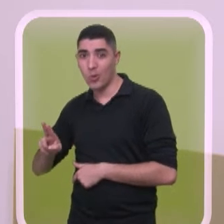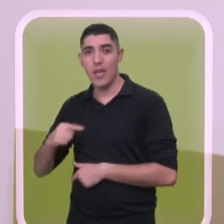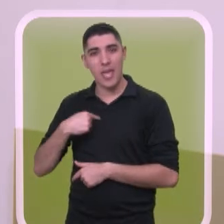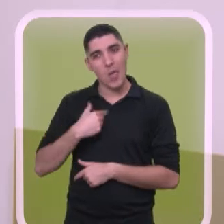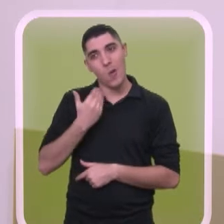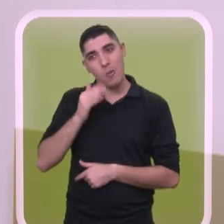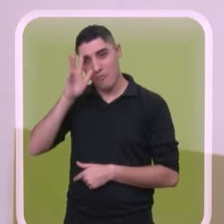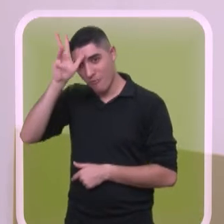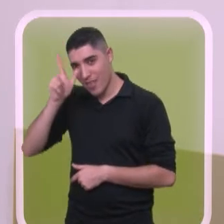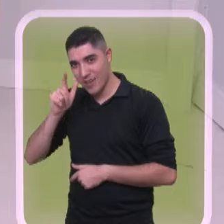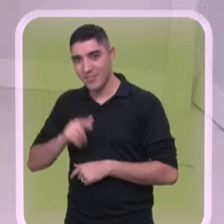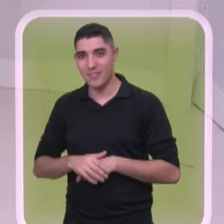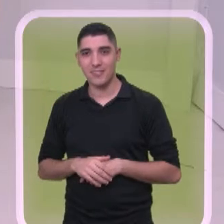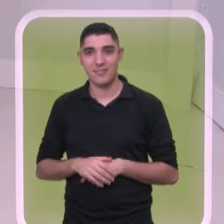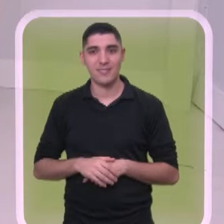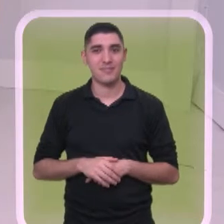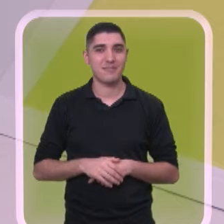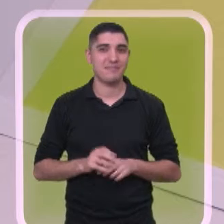Mas está mais barato.